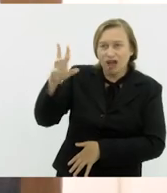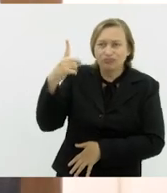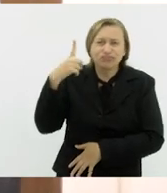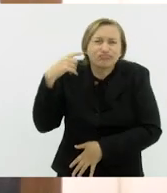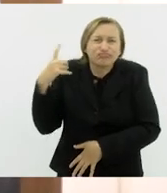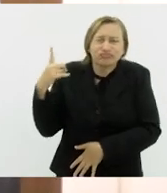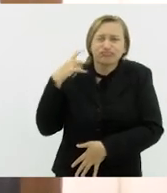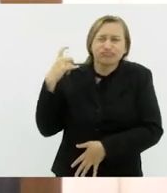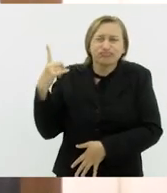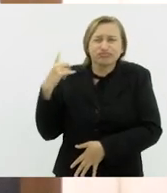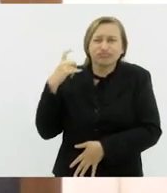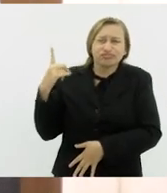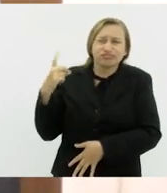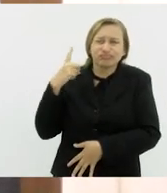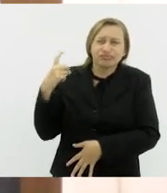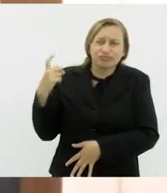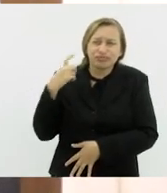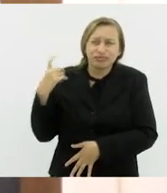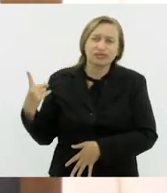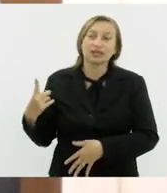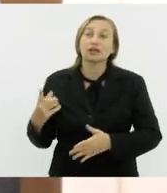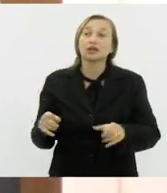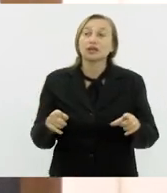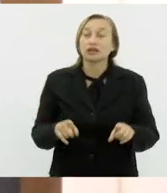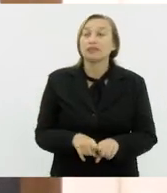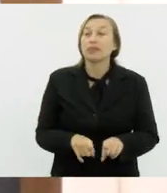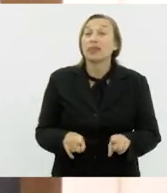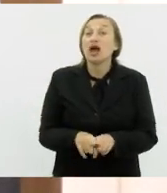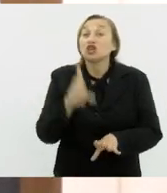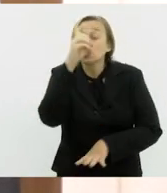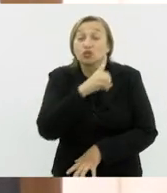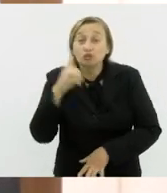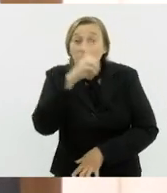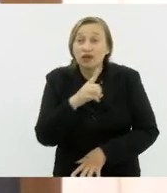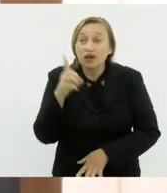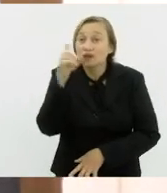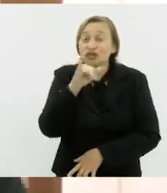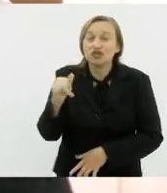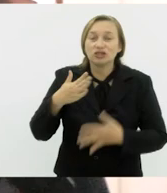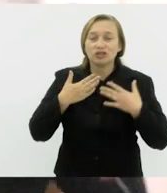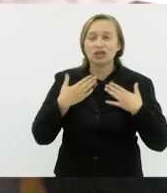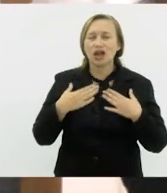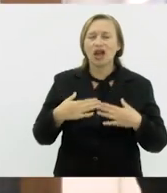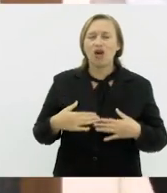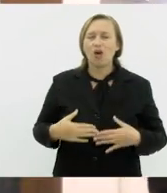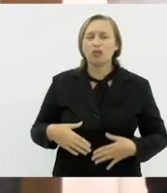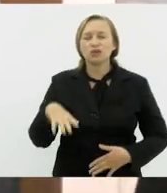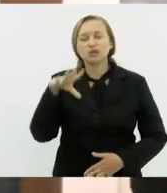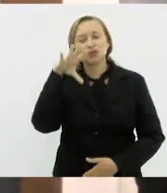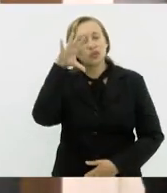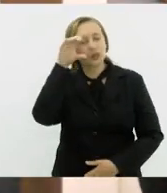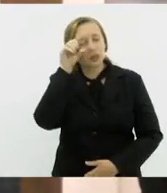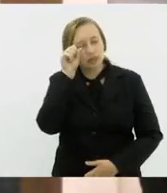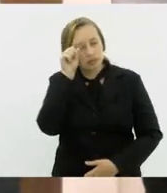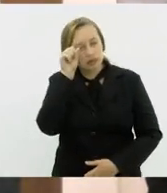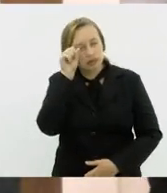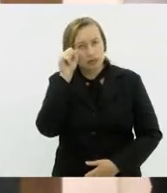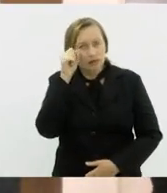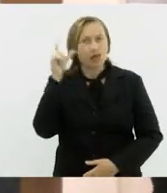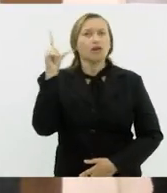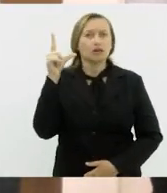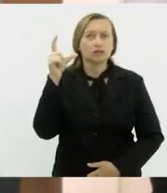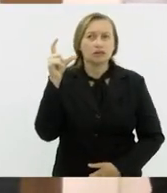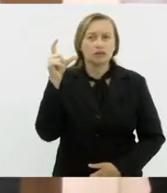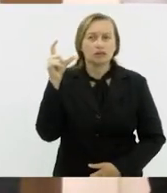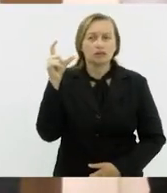analisar, que fosse analisada a possibilidade, domingo é o dia de descanso. Você não pode ser obrigado a acordar com